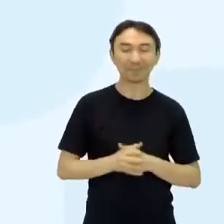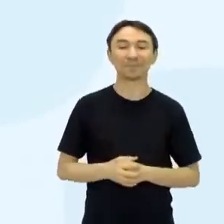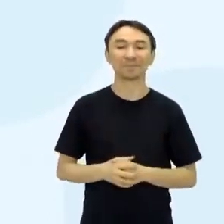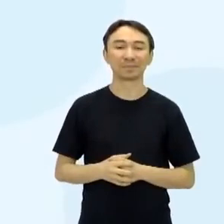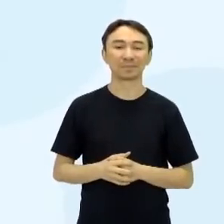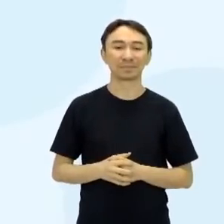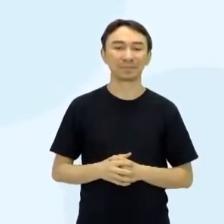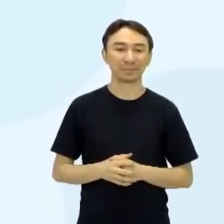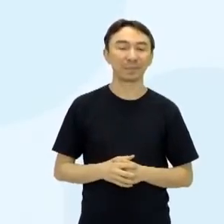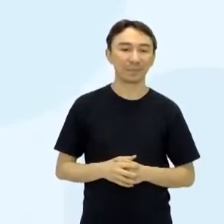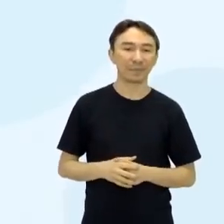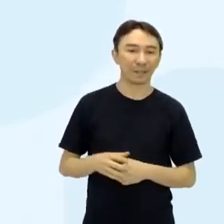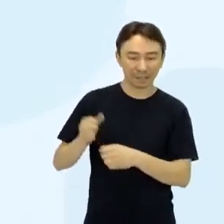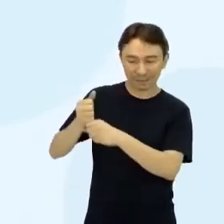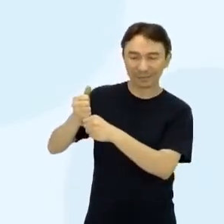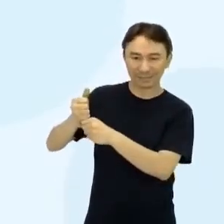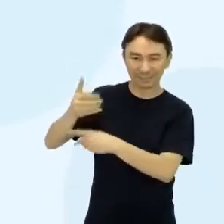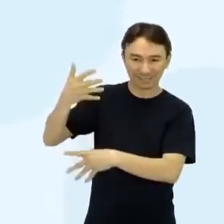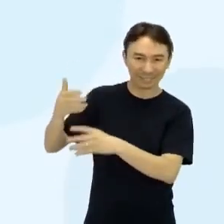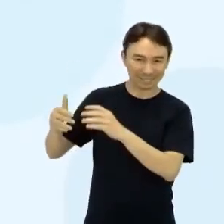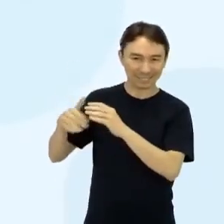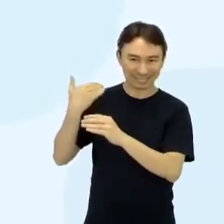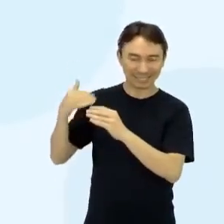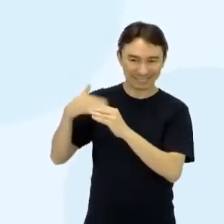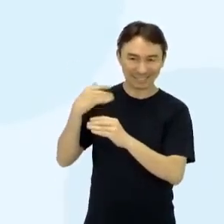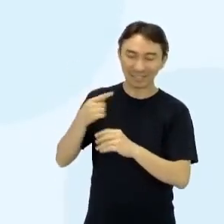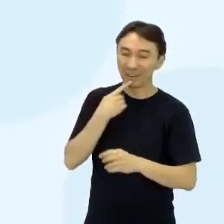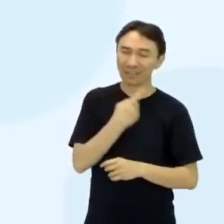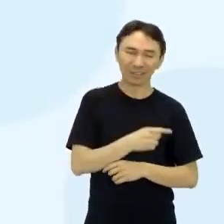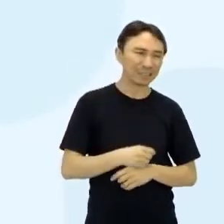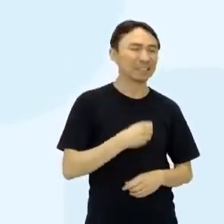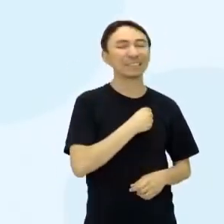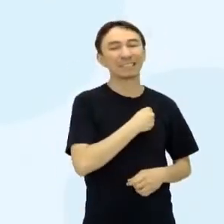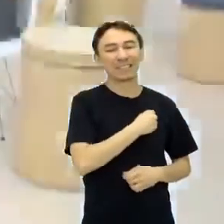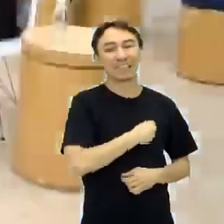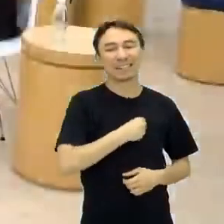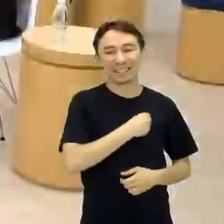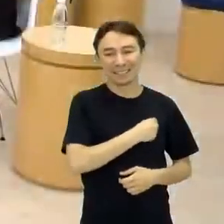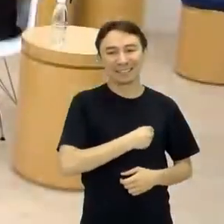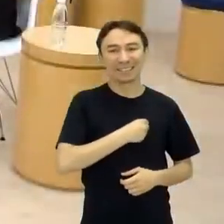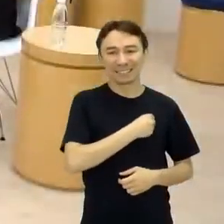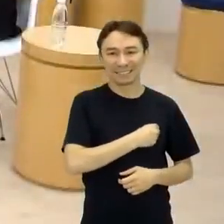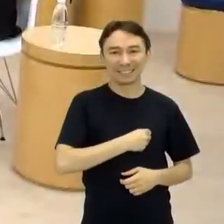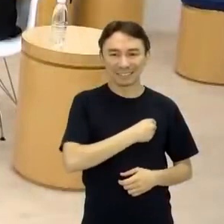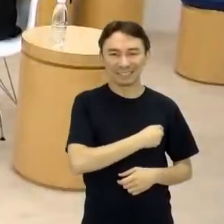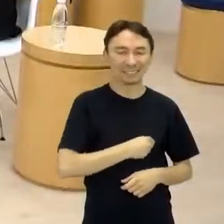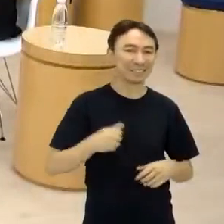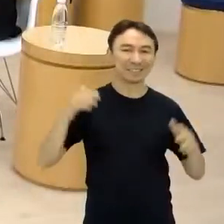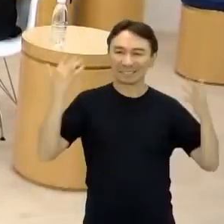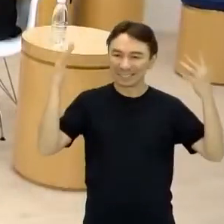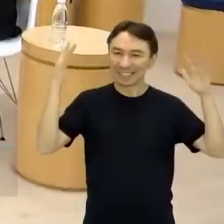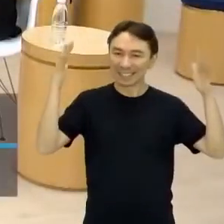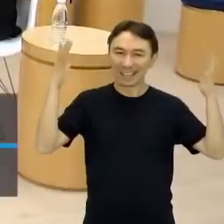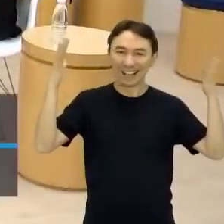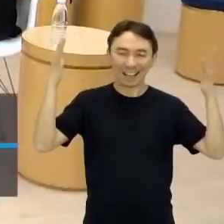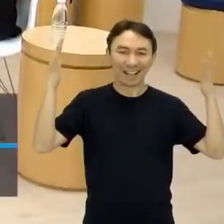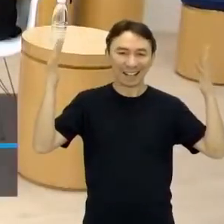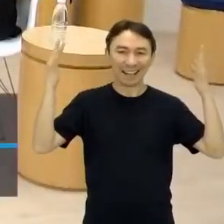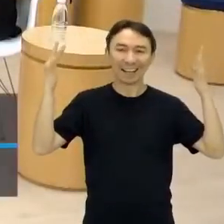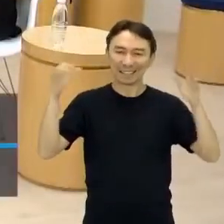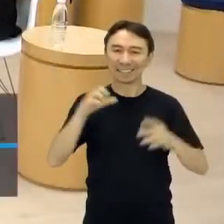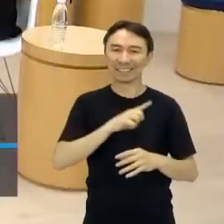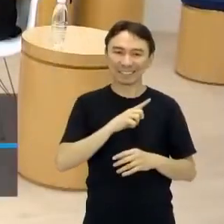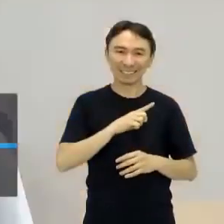bem. Eles estão comentando aqui que estavam com saudade. Os alunos da professora Leonilda aplaudiram lá o 6º A que está nos